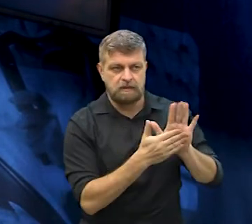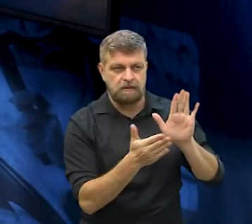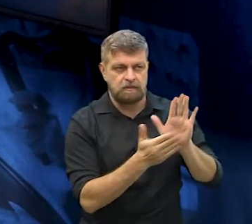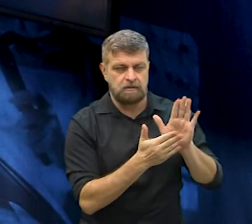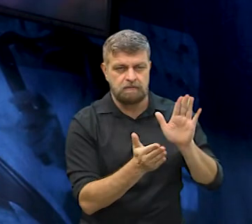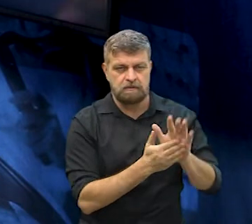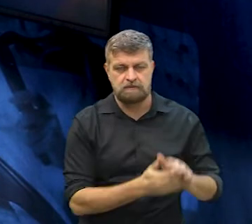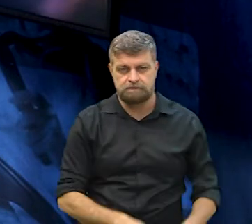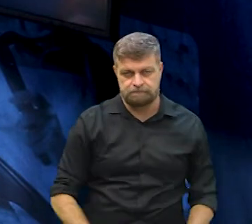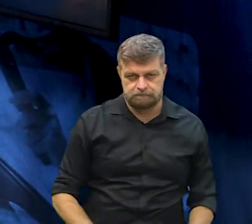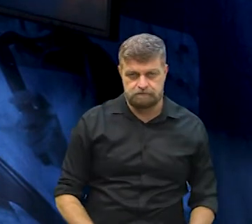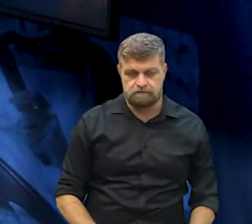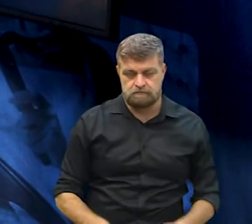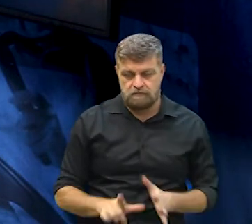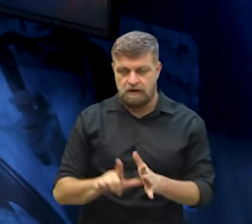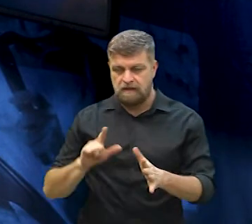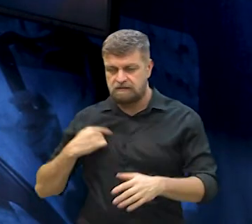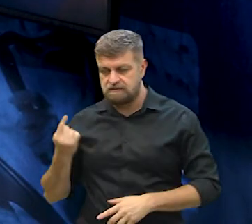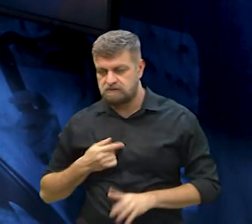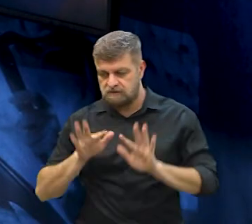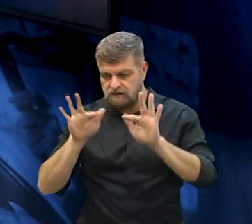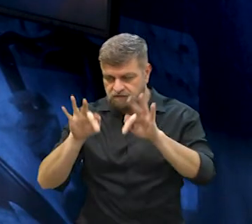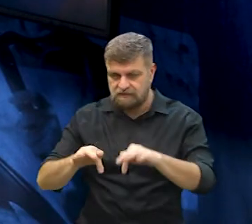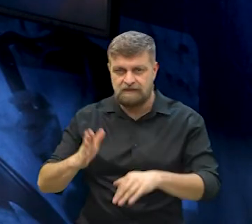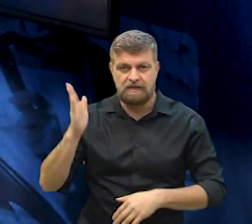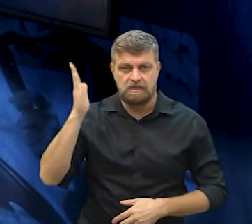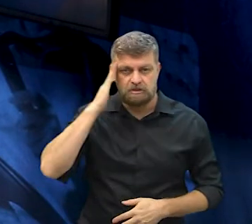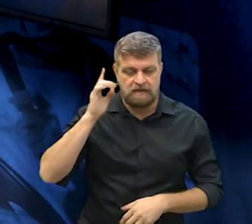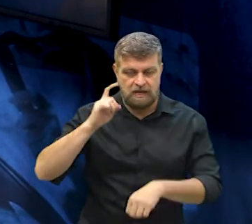propósito deles. É isso que eu ia falar. Antes da